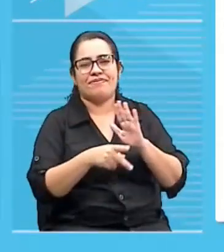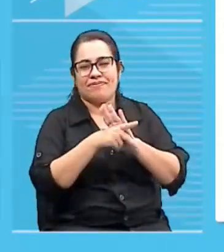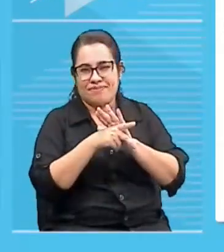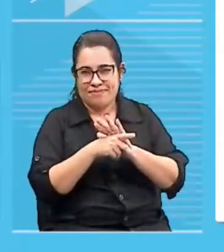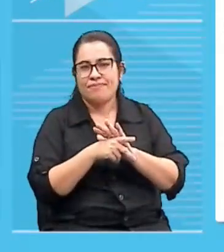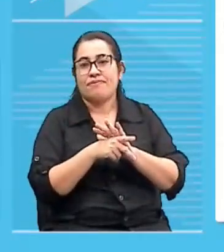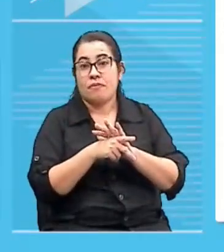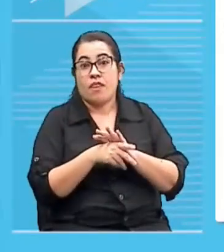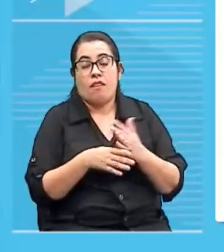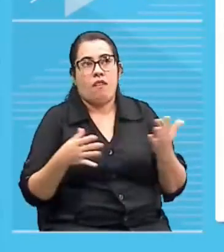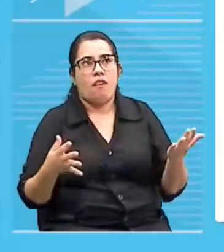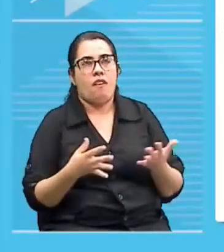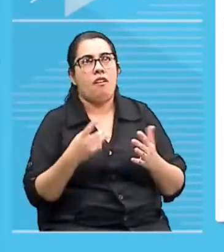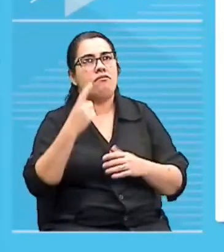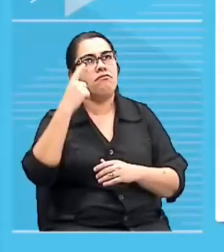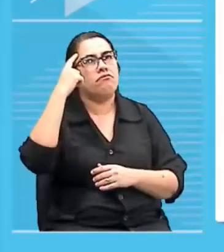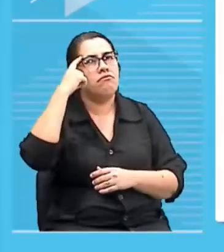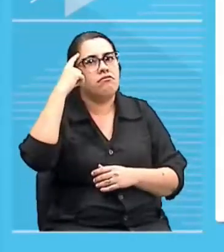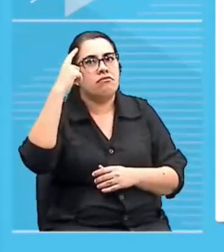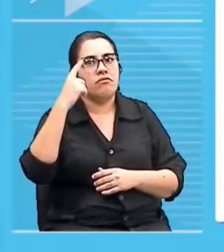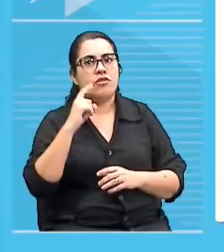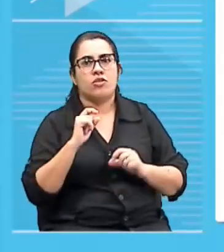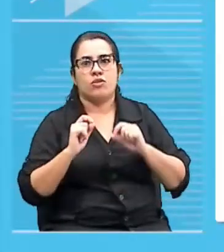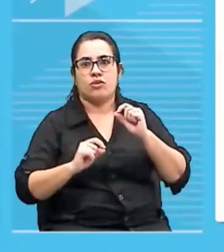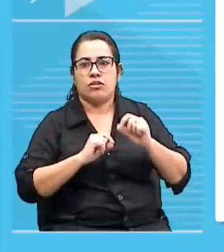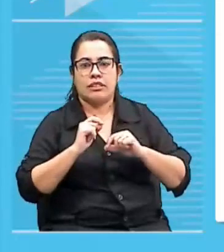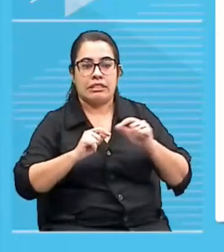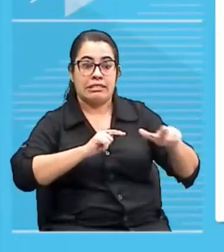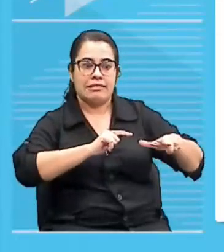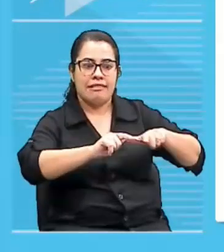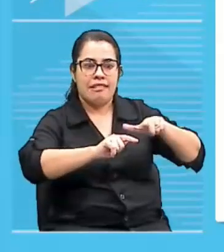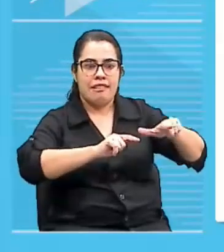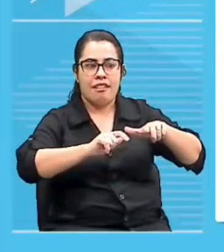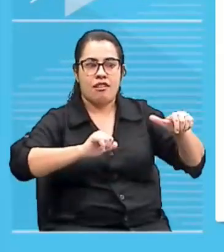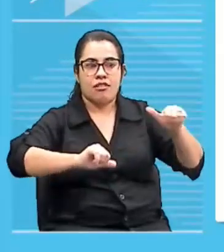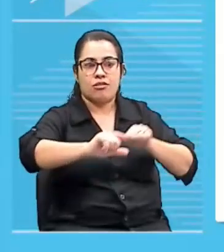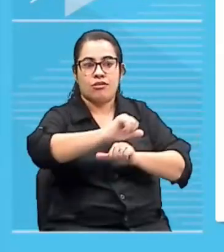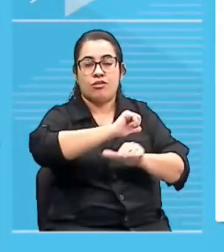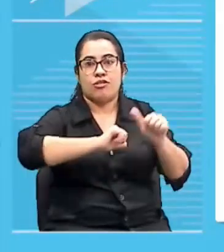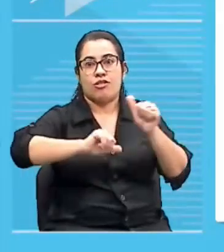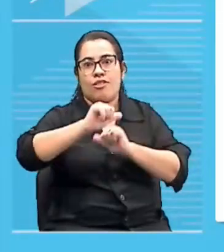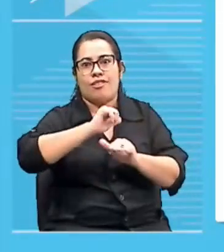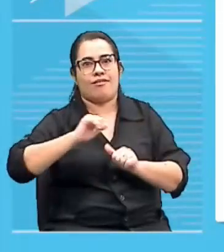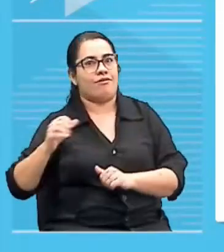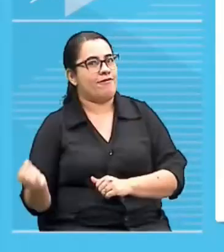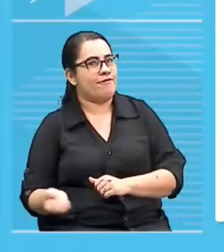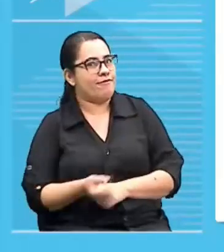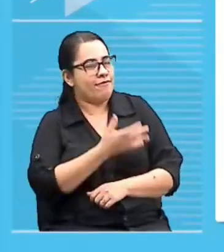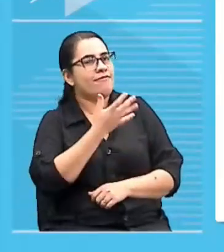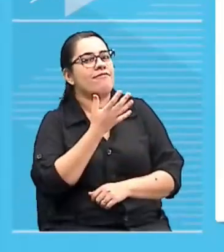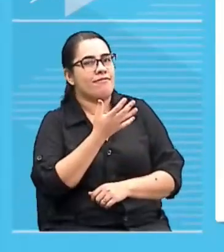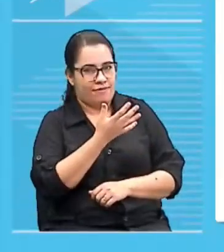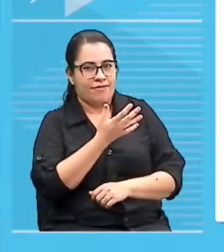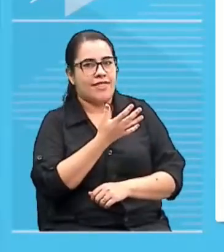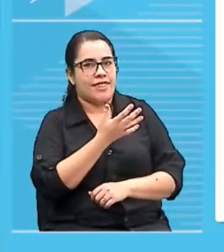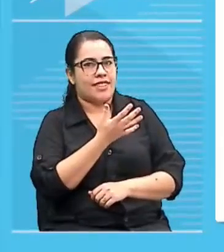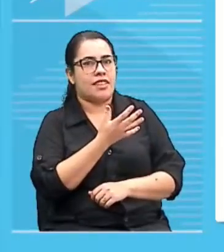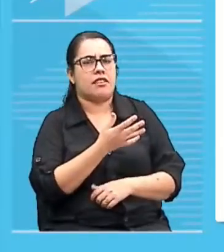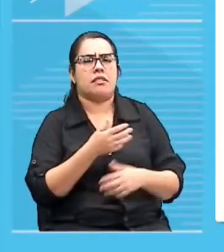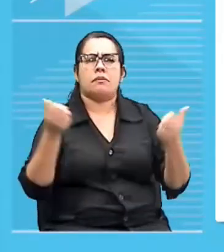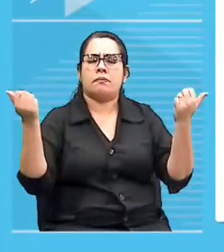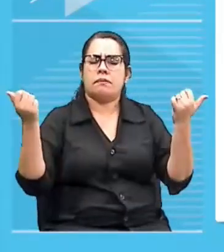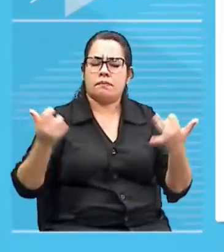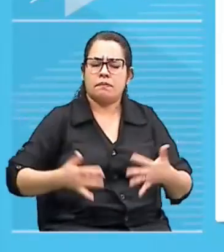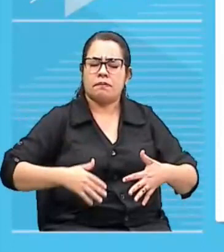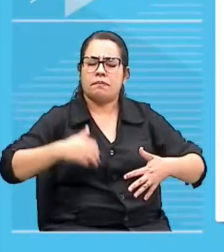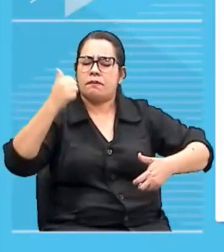A ideia atual de turnos de trabalho passará por uma transformação, né? Já se fala muito sobre